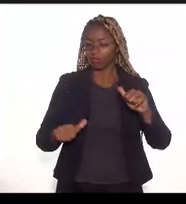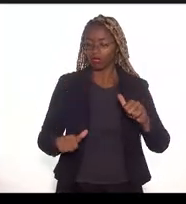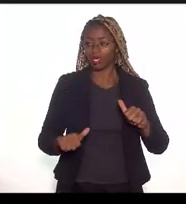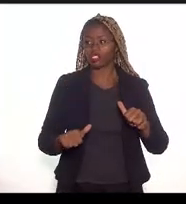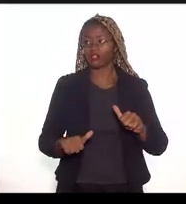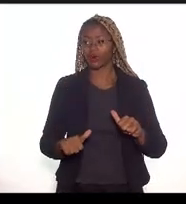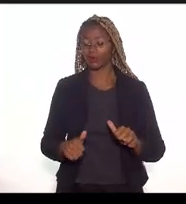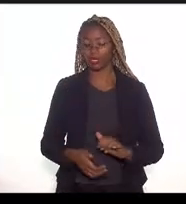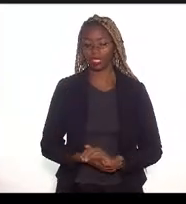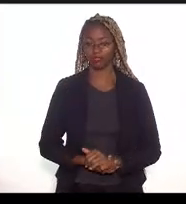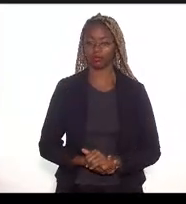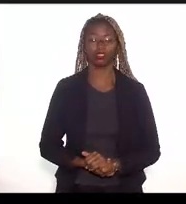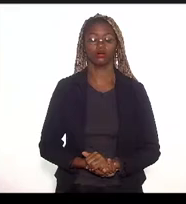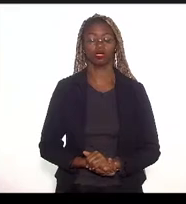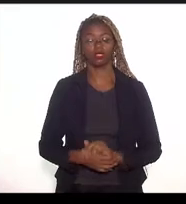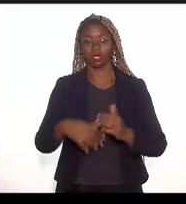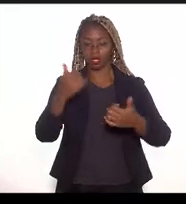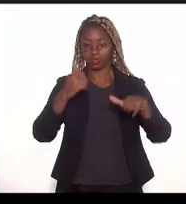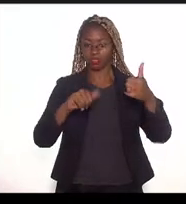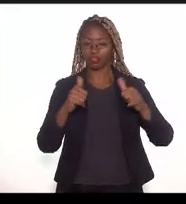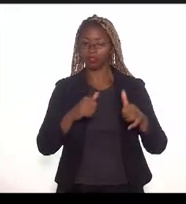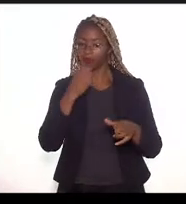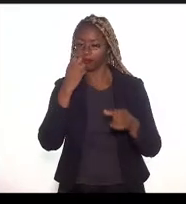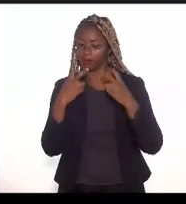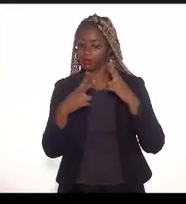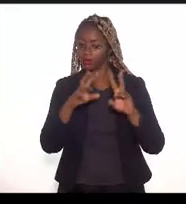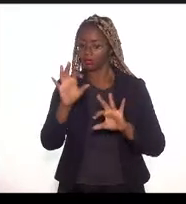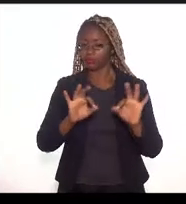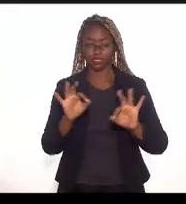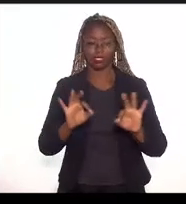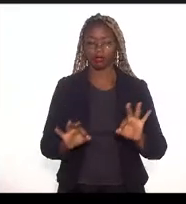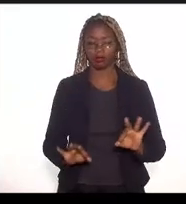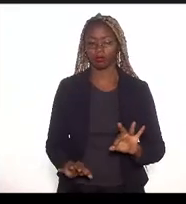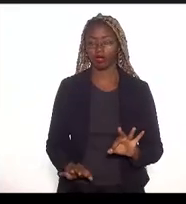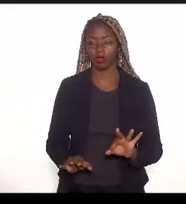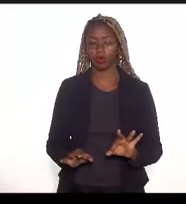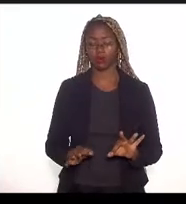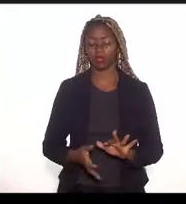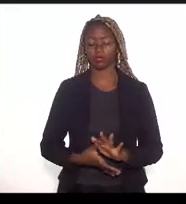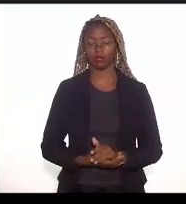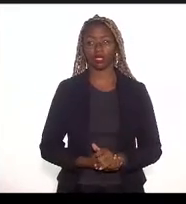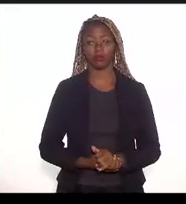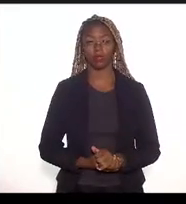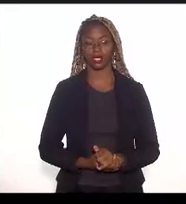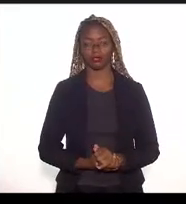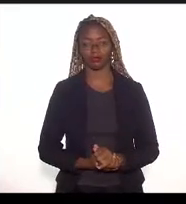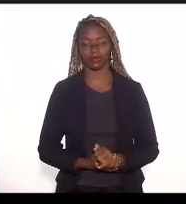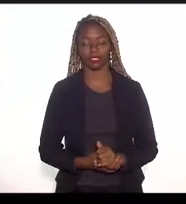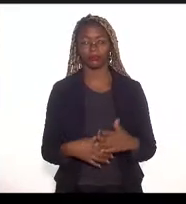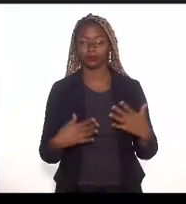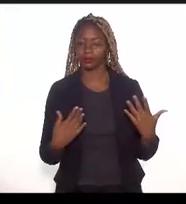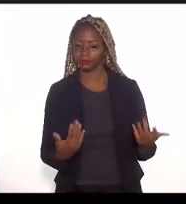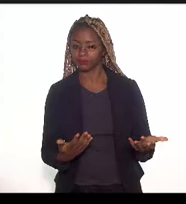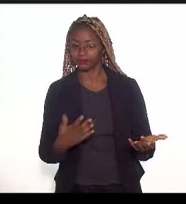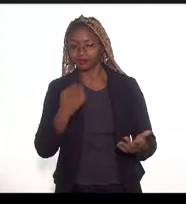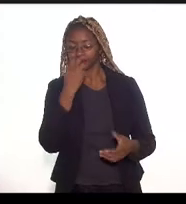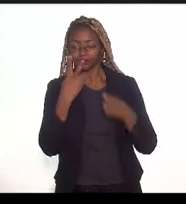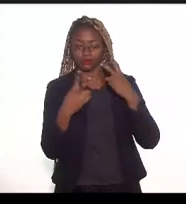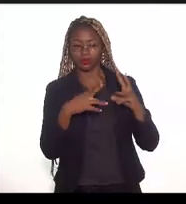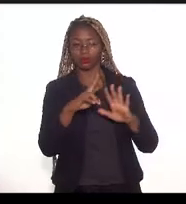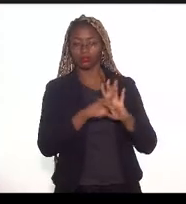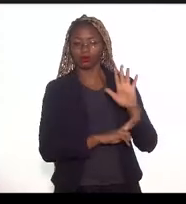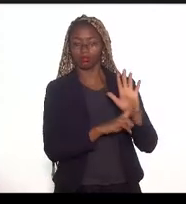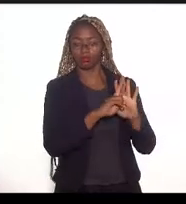consulta, onde a empresa traz o seu projeto, suas intenções e seus números. Aqui na CODIM é feito um relatório